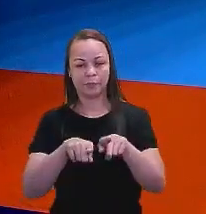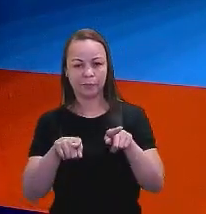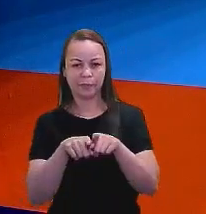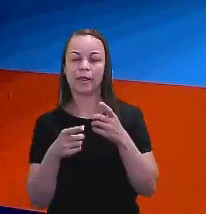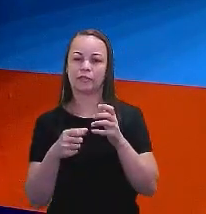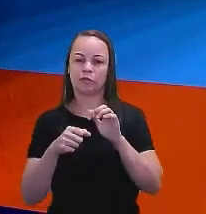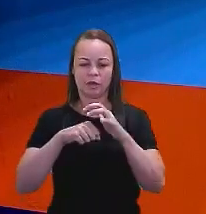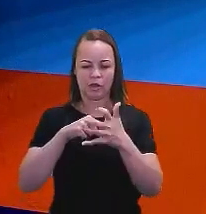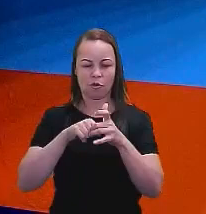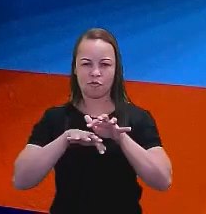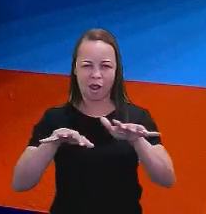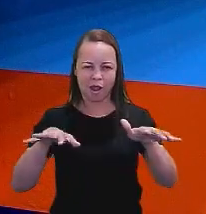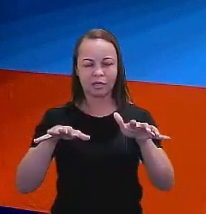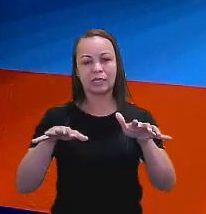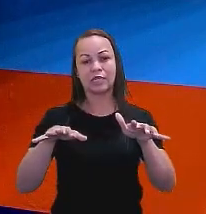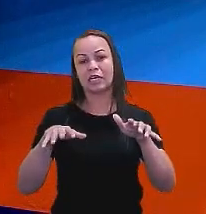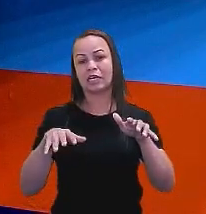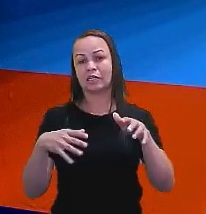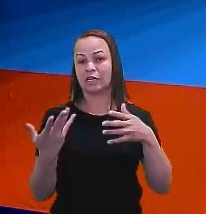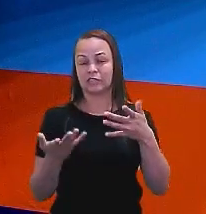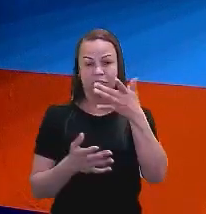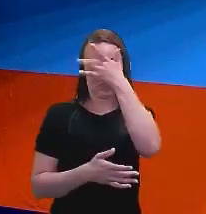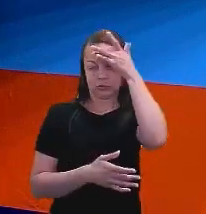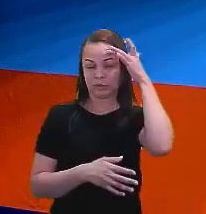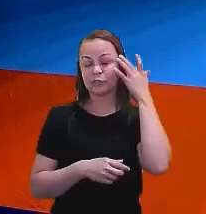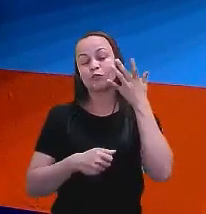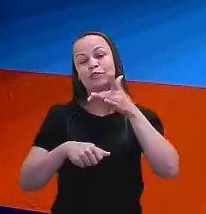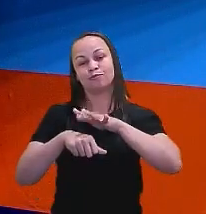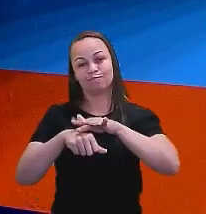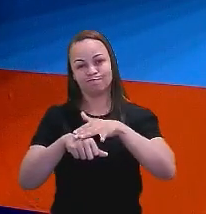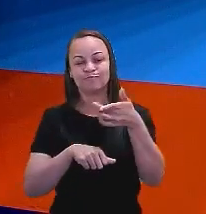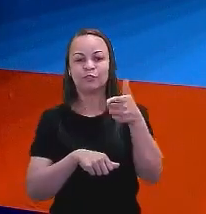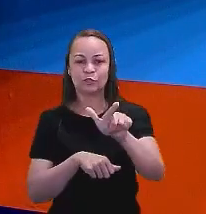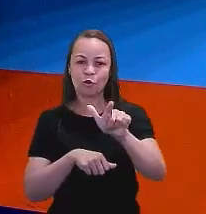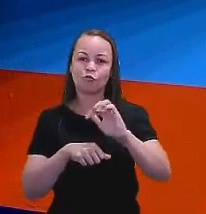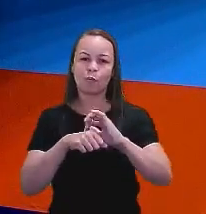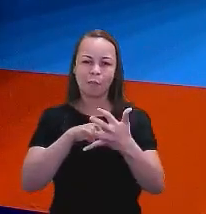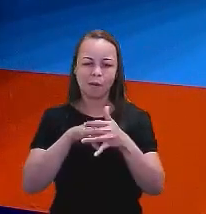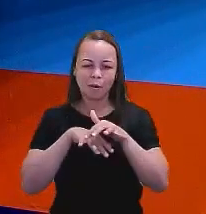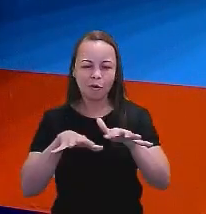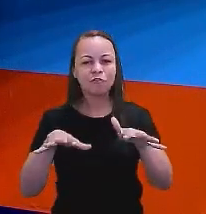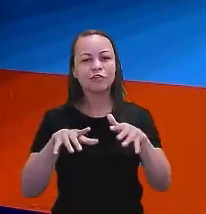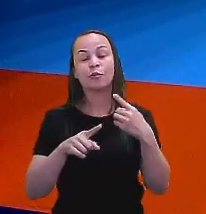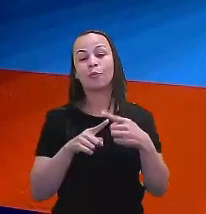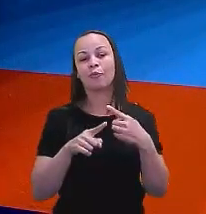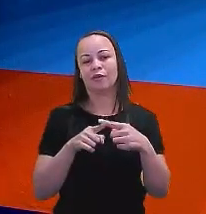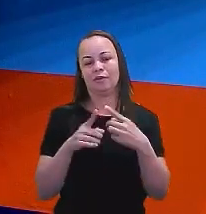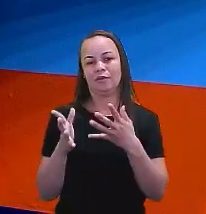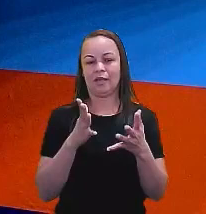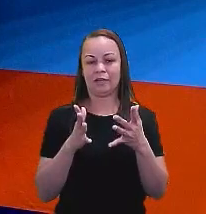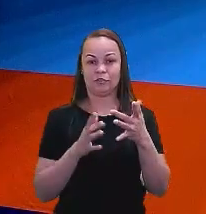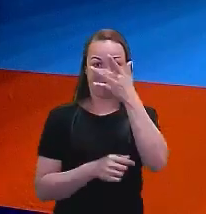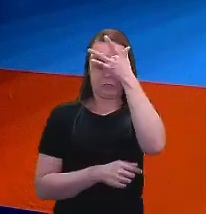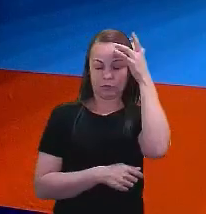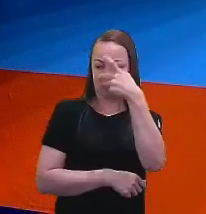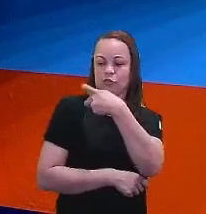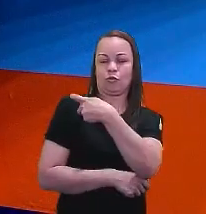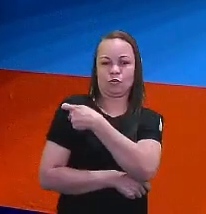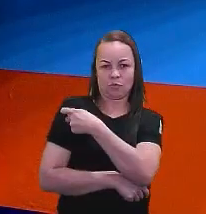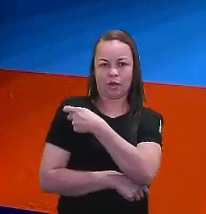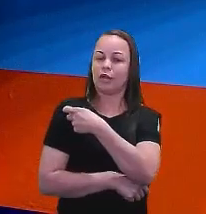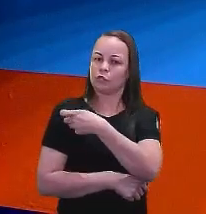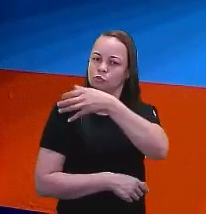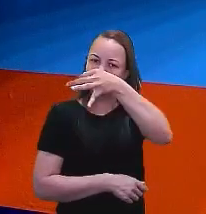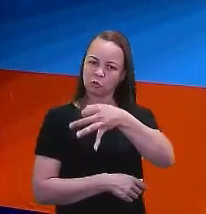várias pessoas, novamente, estão ficando doentes da Covid. Porém, o quê? As pessoas que tomaram as doses